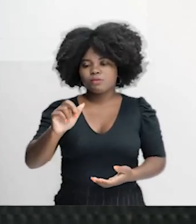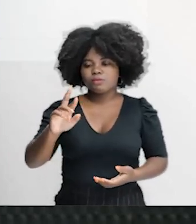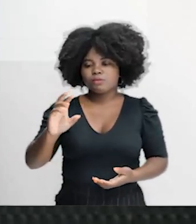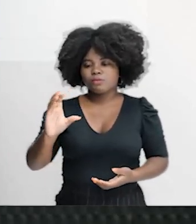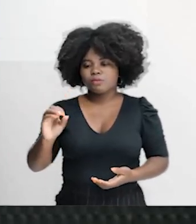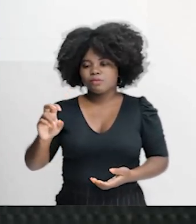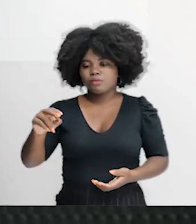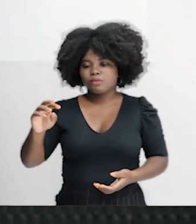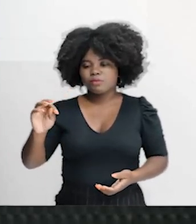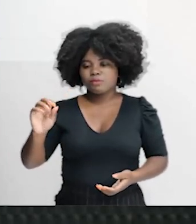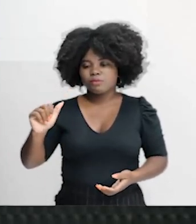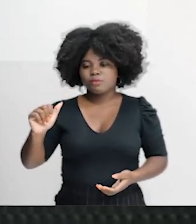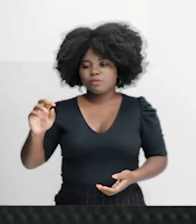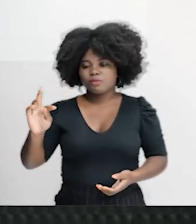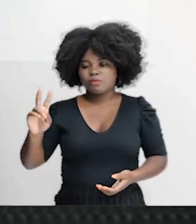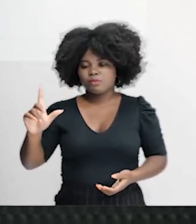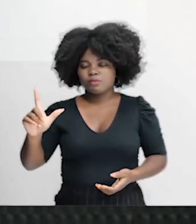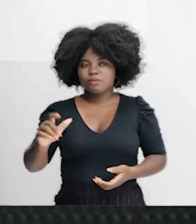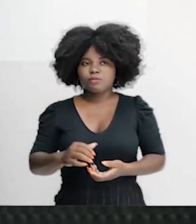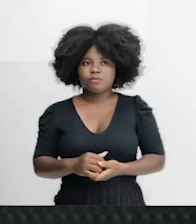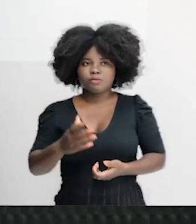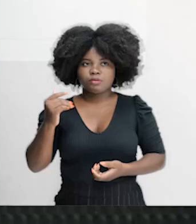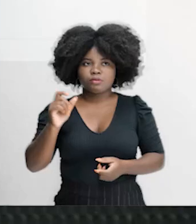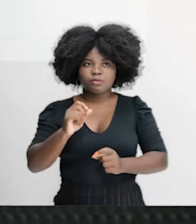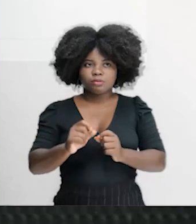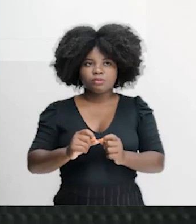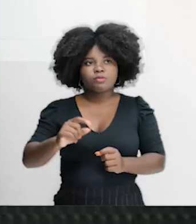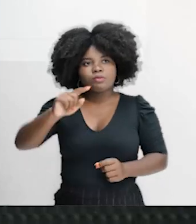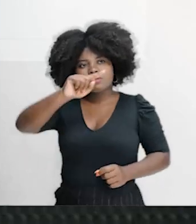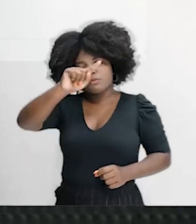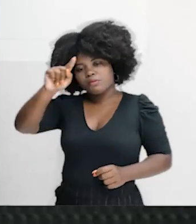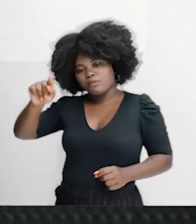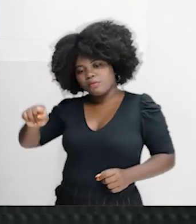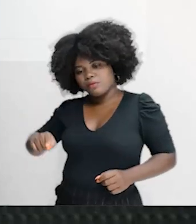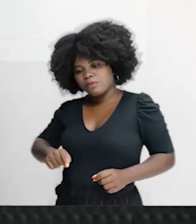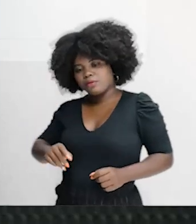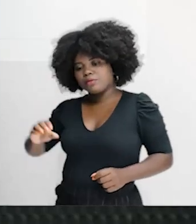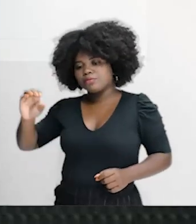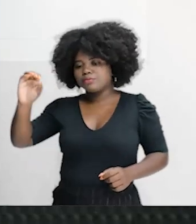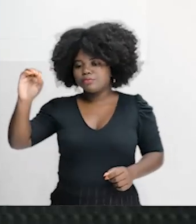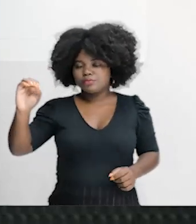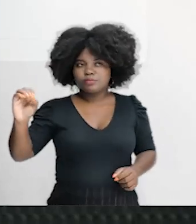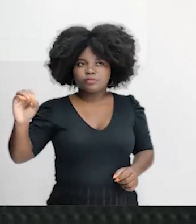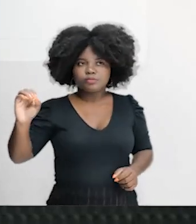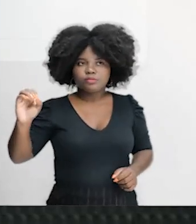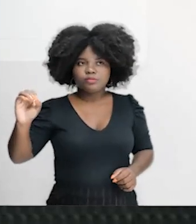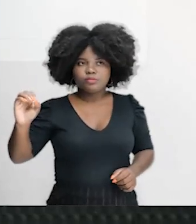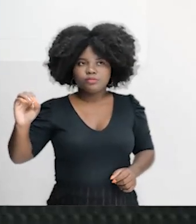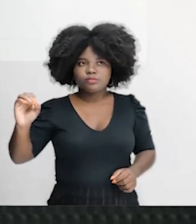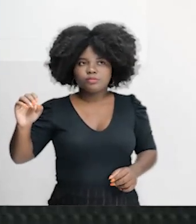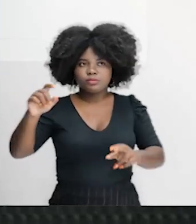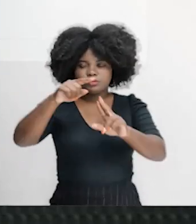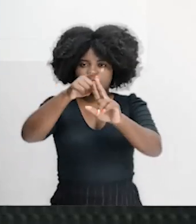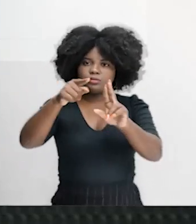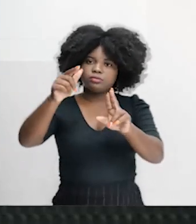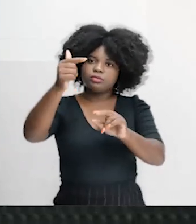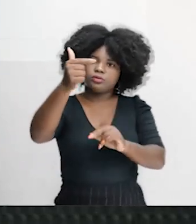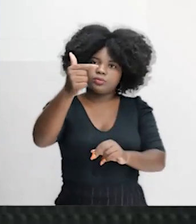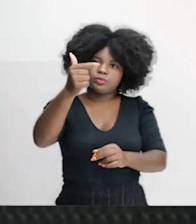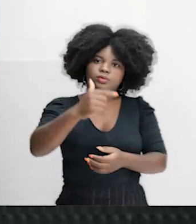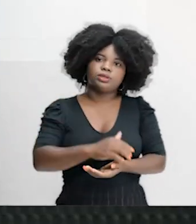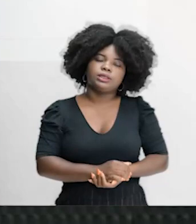círculo trigonométrico, né? Vou até aproveitar esse desenho aqui. Esse cara aqui é 0. Aqui é π sobre